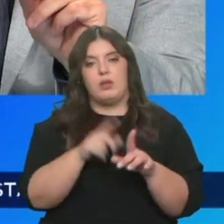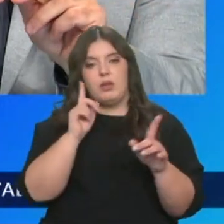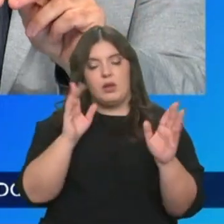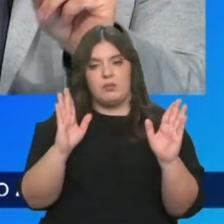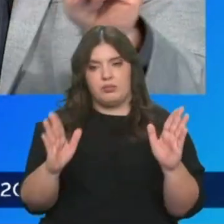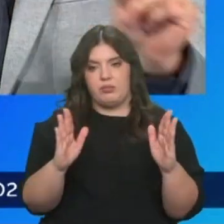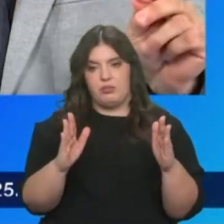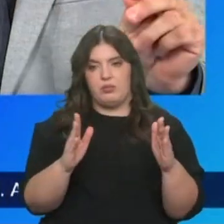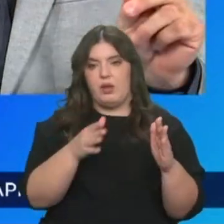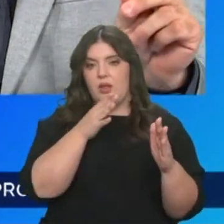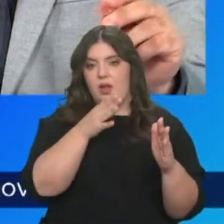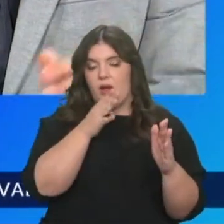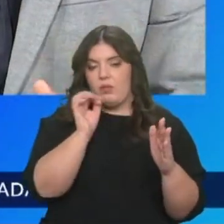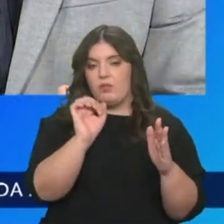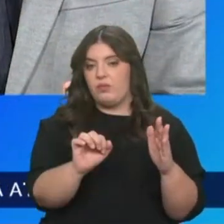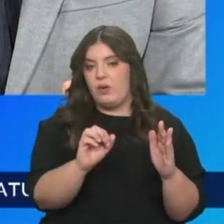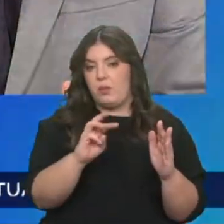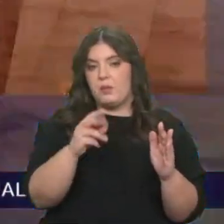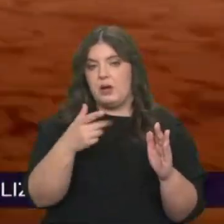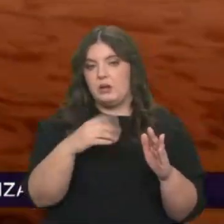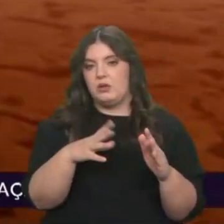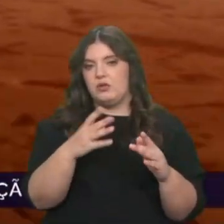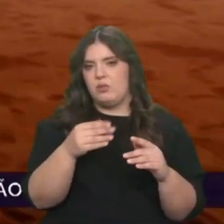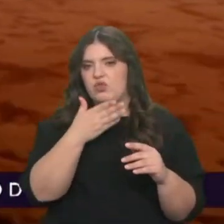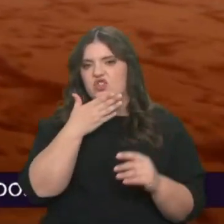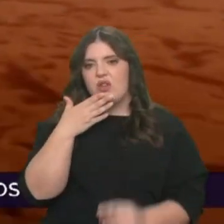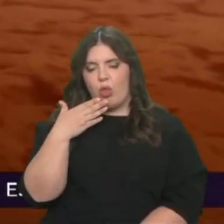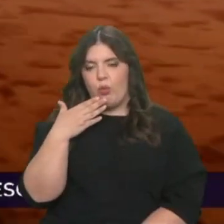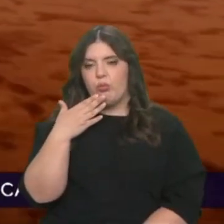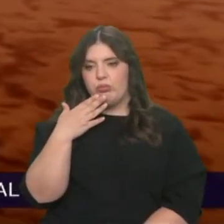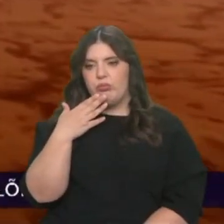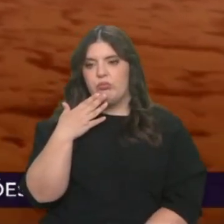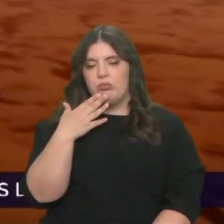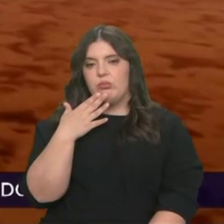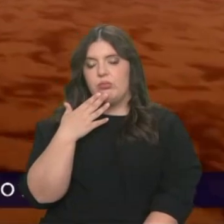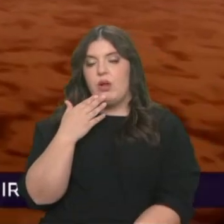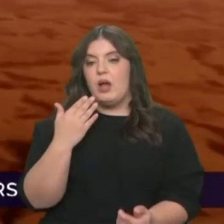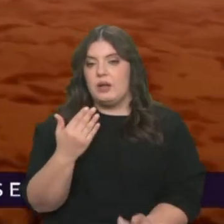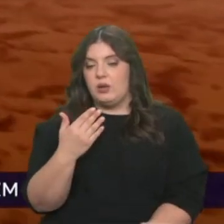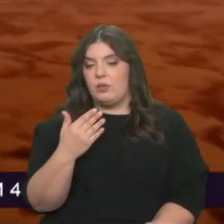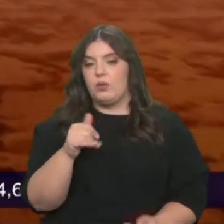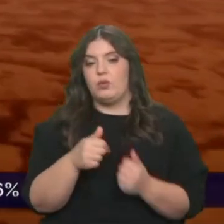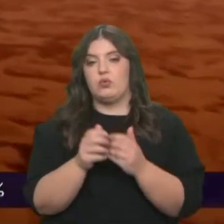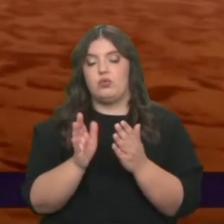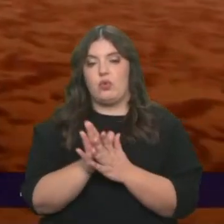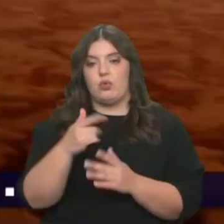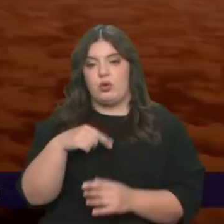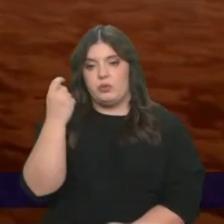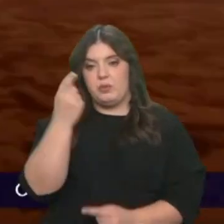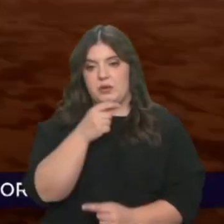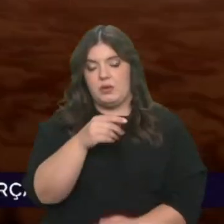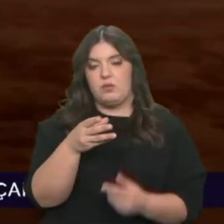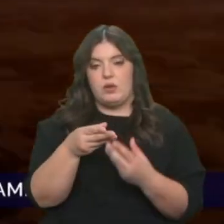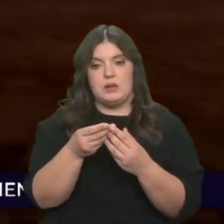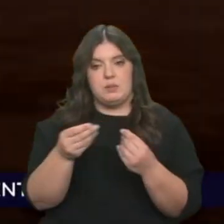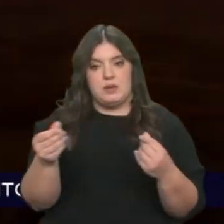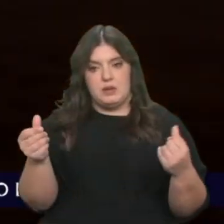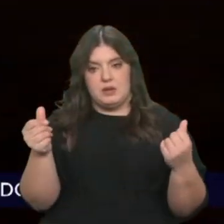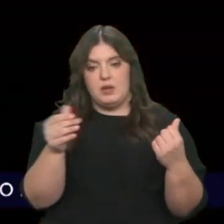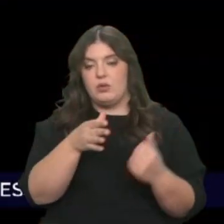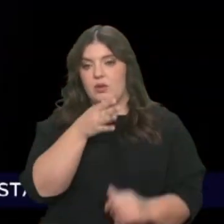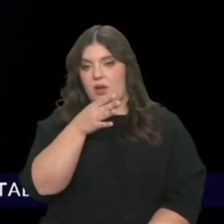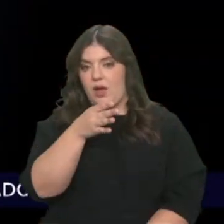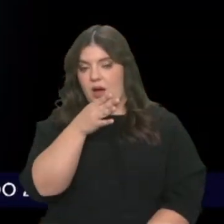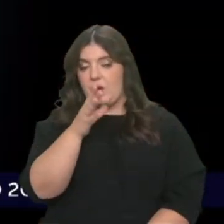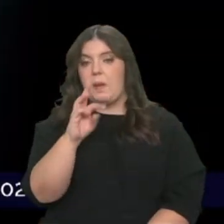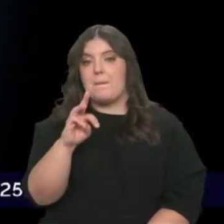para a cronologia da água de Marte, isto é muito cedo. É muito cedo, ou seja, tudo aquilo que nós pensamos que foi o desaparecimento da água